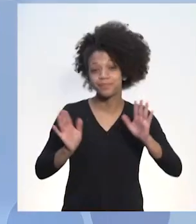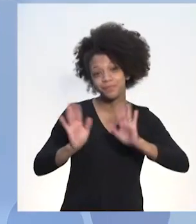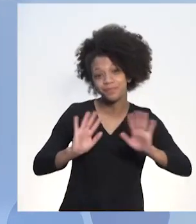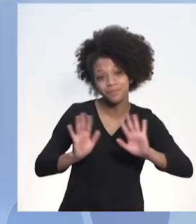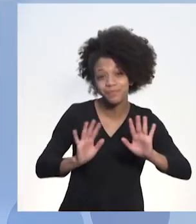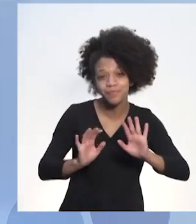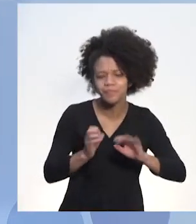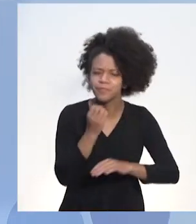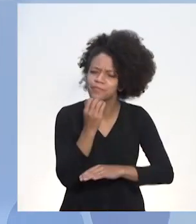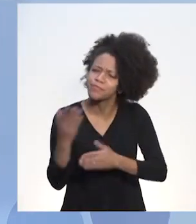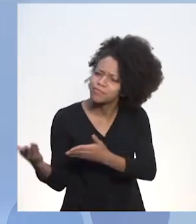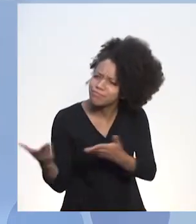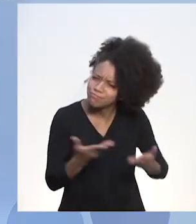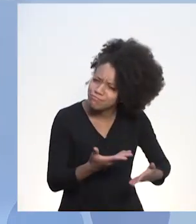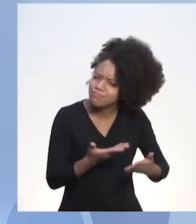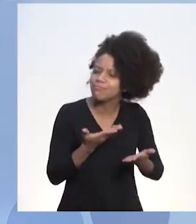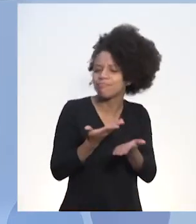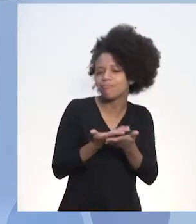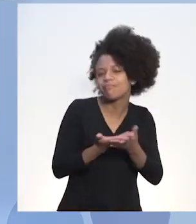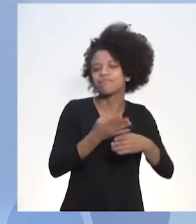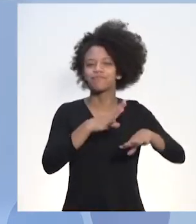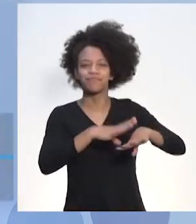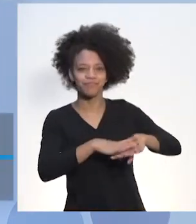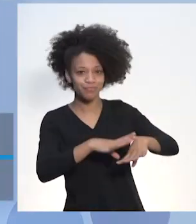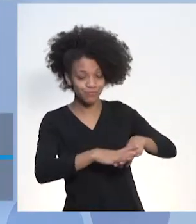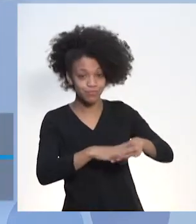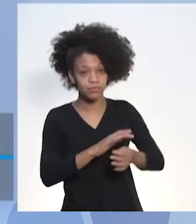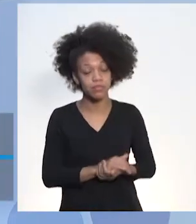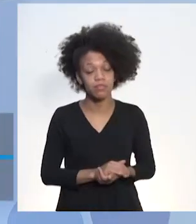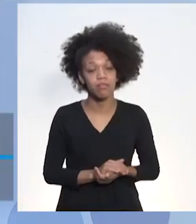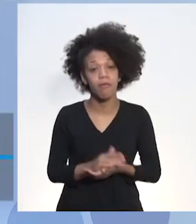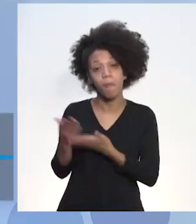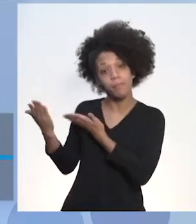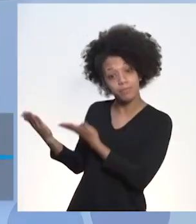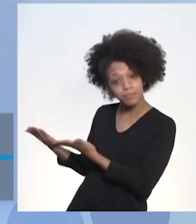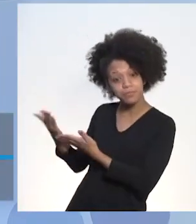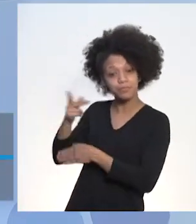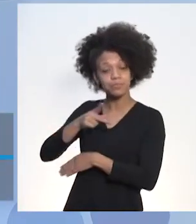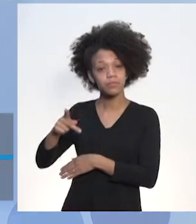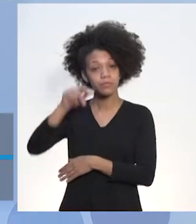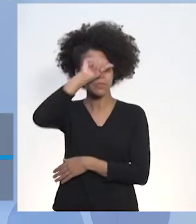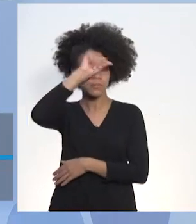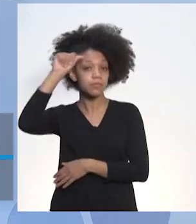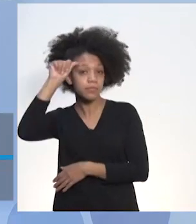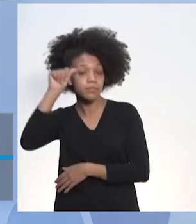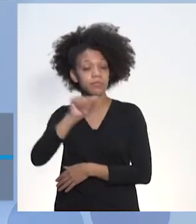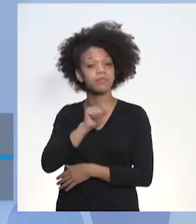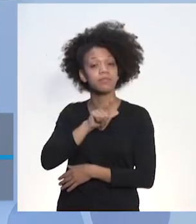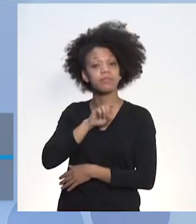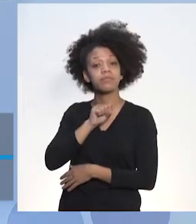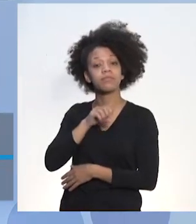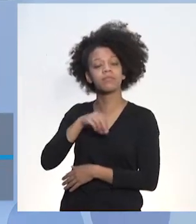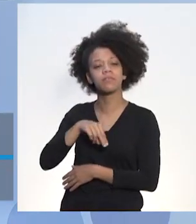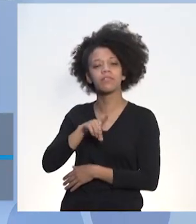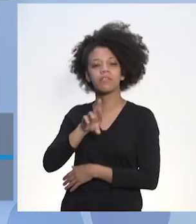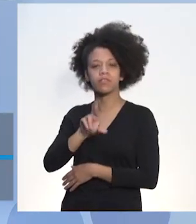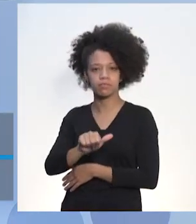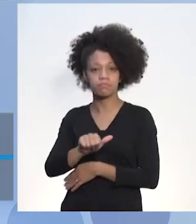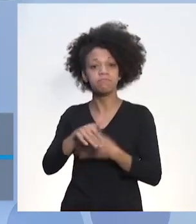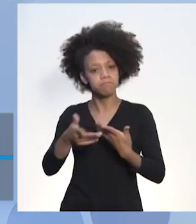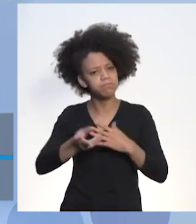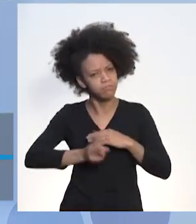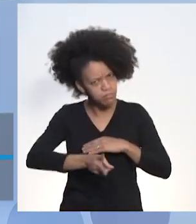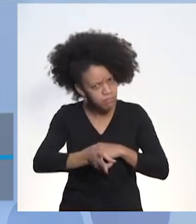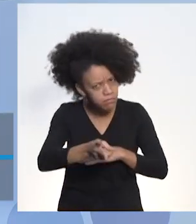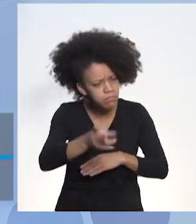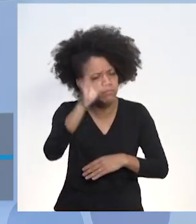Olá, alunos, bem-vindos a mais uma aula de matemática. Eu sou a professora Alessandra e hoje nós vamos continuar a